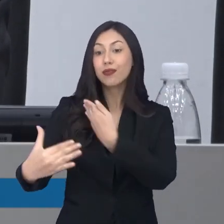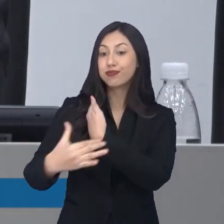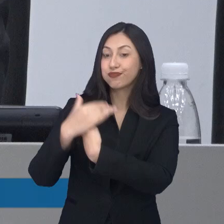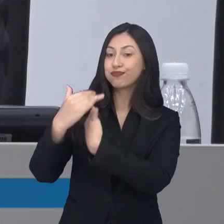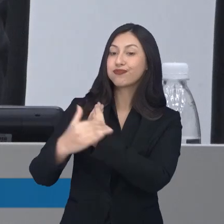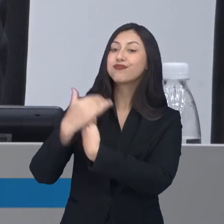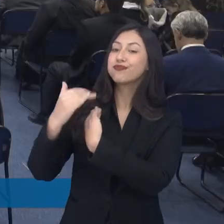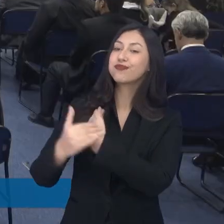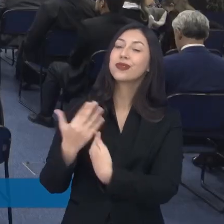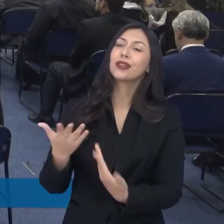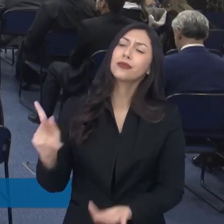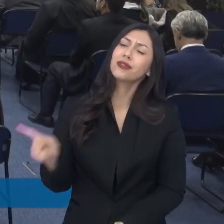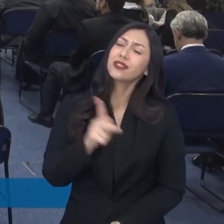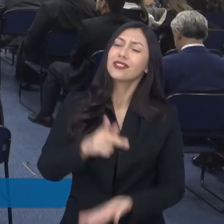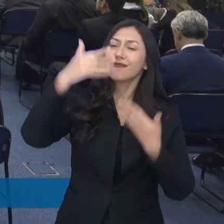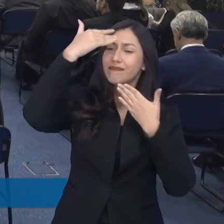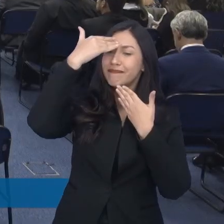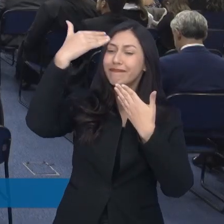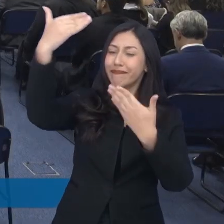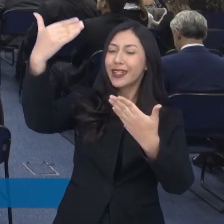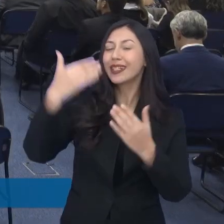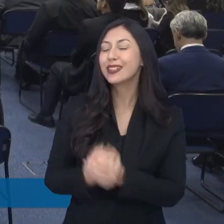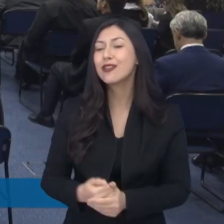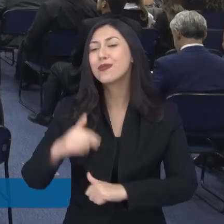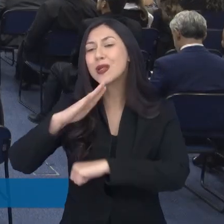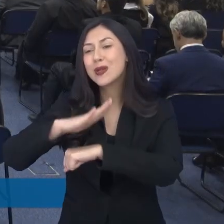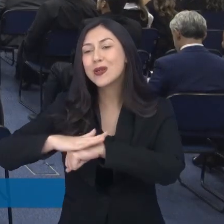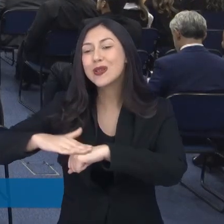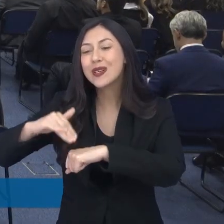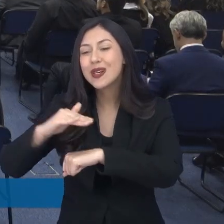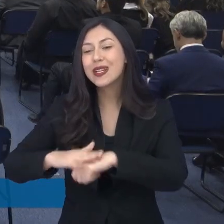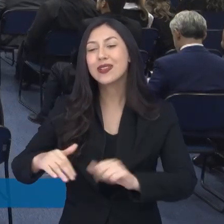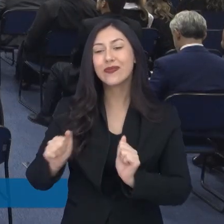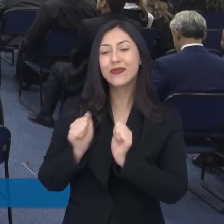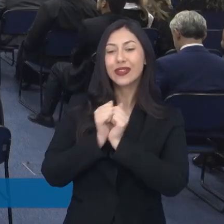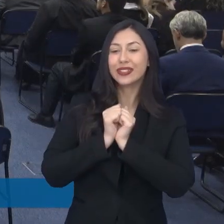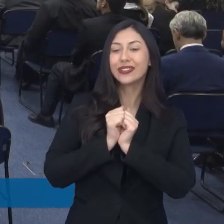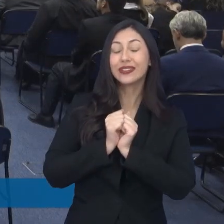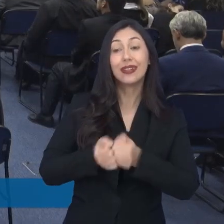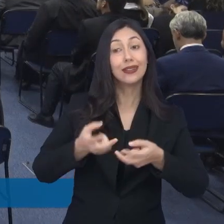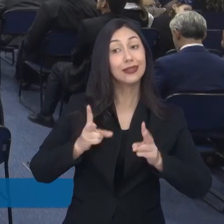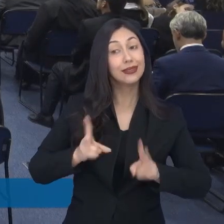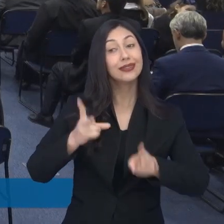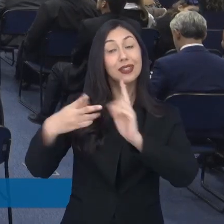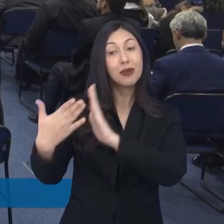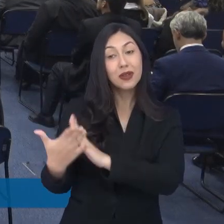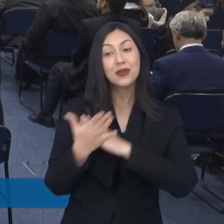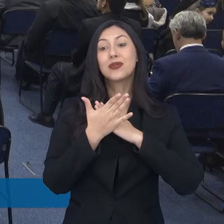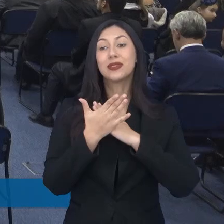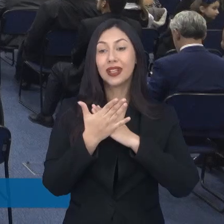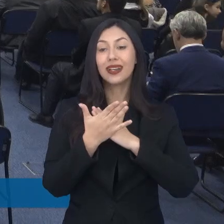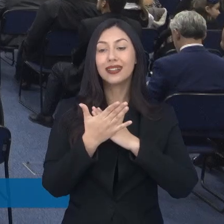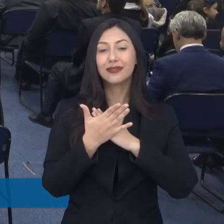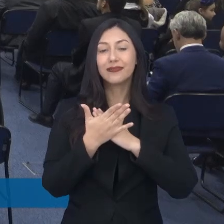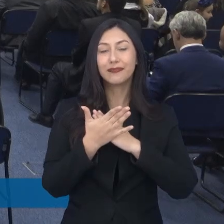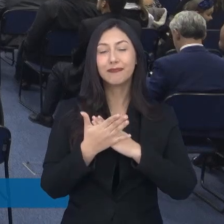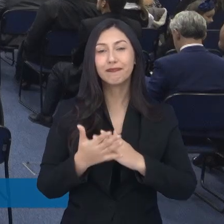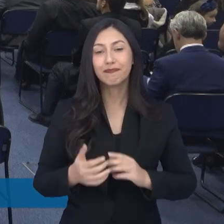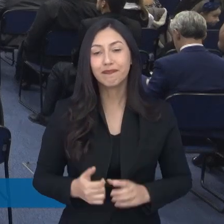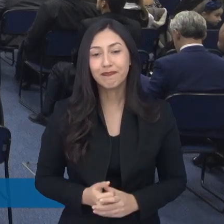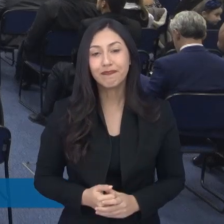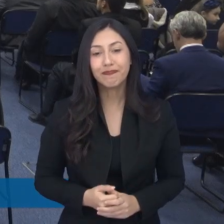orientação. Professor, muito obrigado pelo seu carinho, por estar conosco e sempre nos ajudar aqui nessa Casa de Leis.